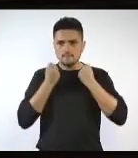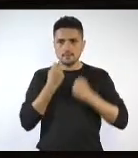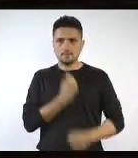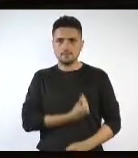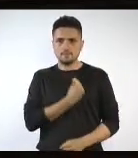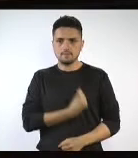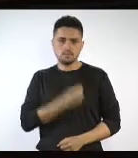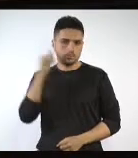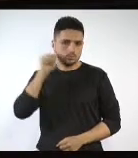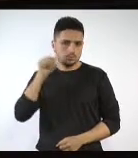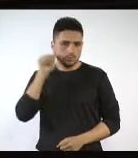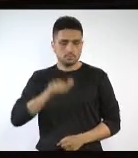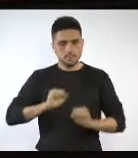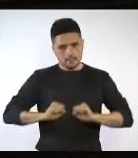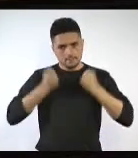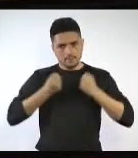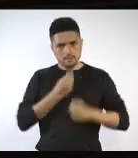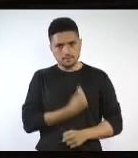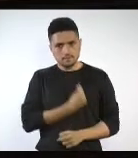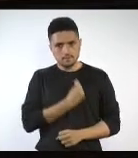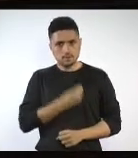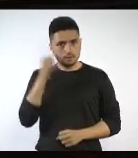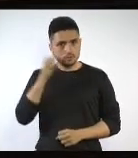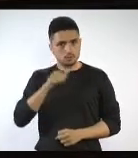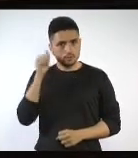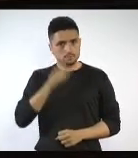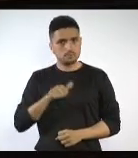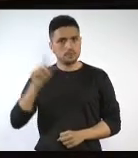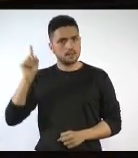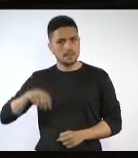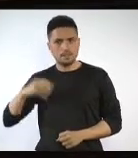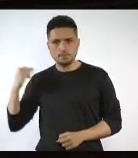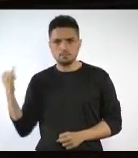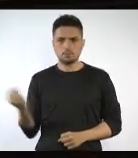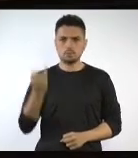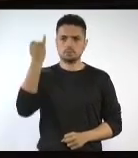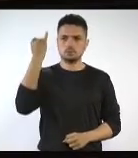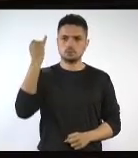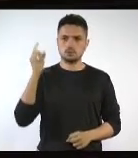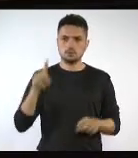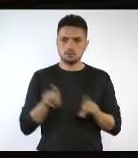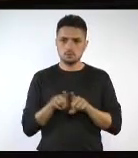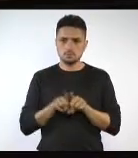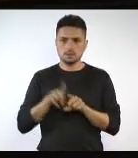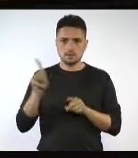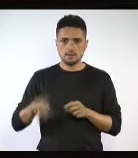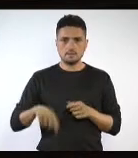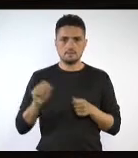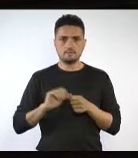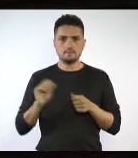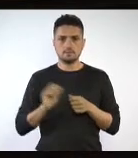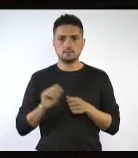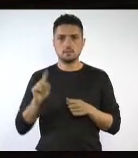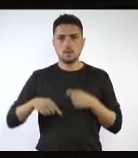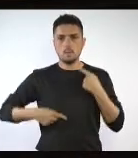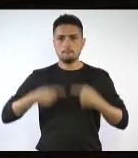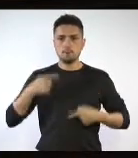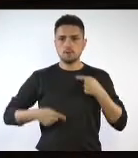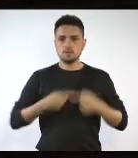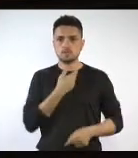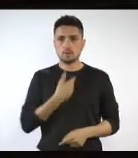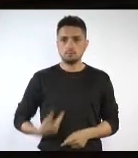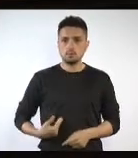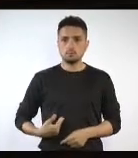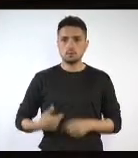mulheres. E a defesa da vida das mulheres é feita exatamente com políticas públicas